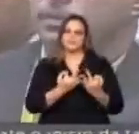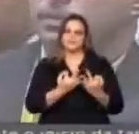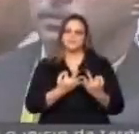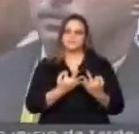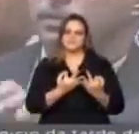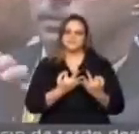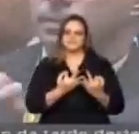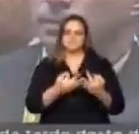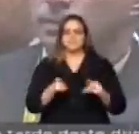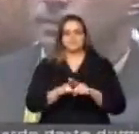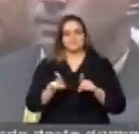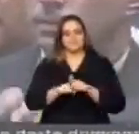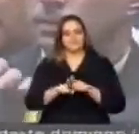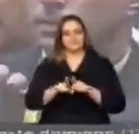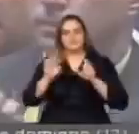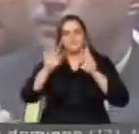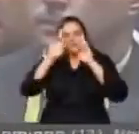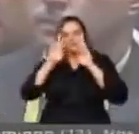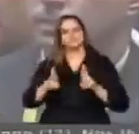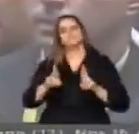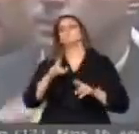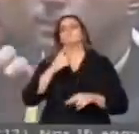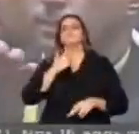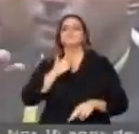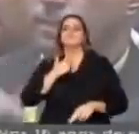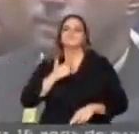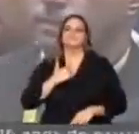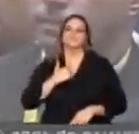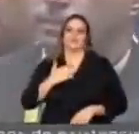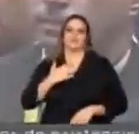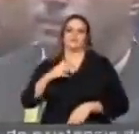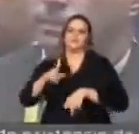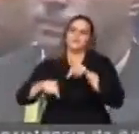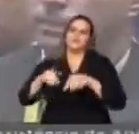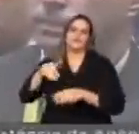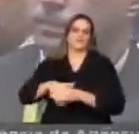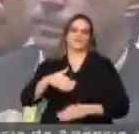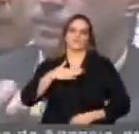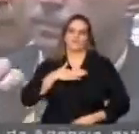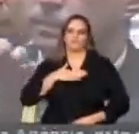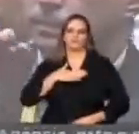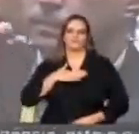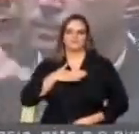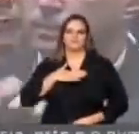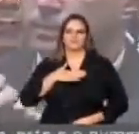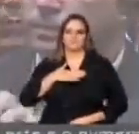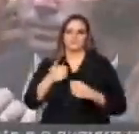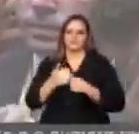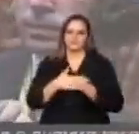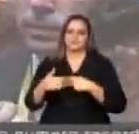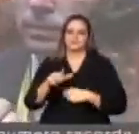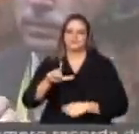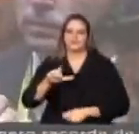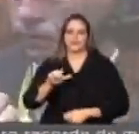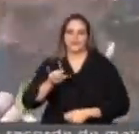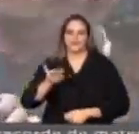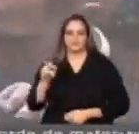voto respeita a vontade dos meus eleitores. Pela minha querida